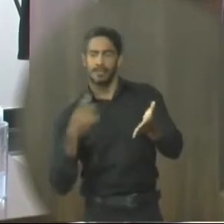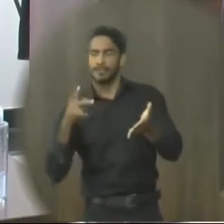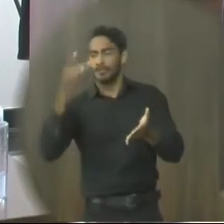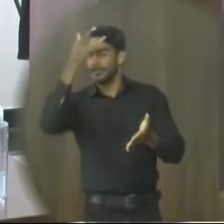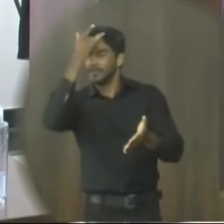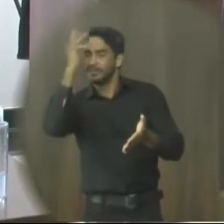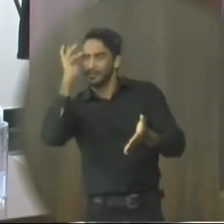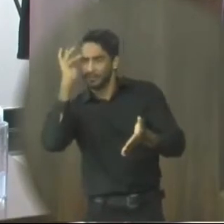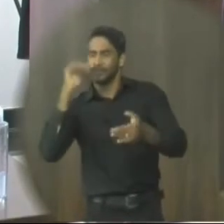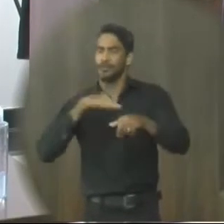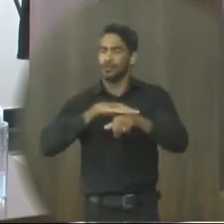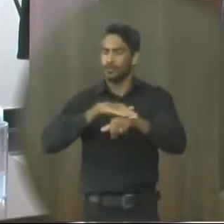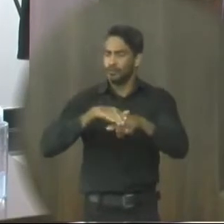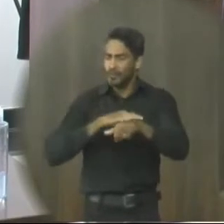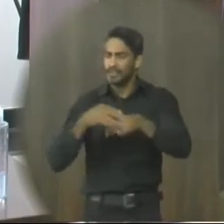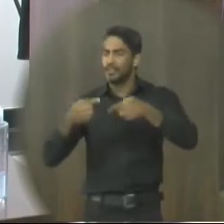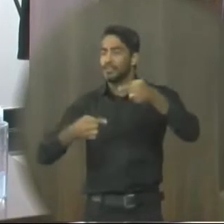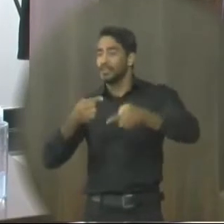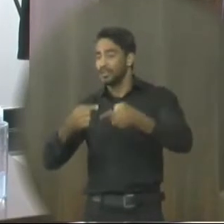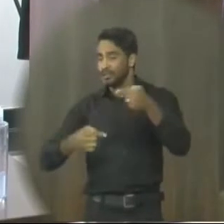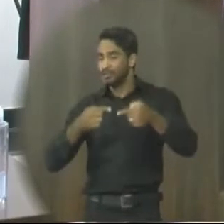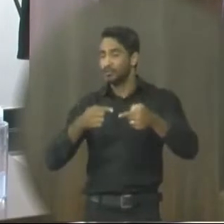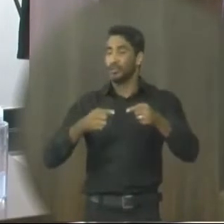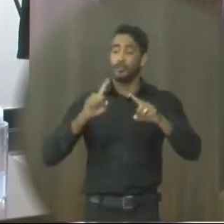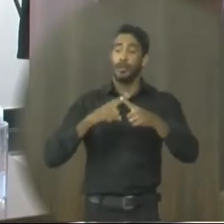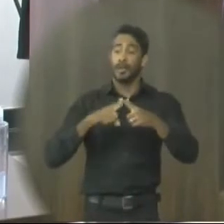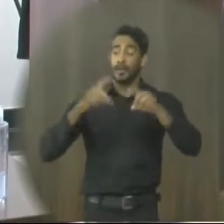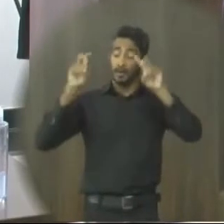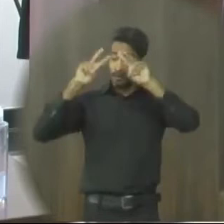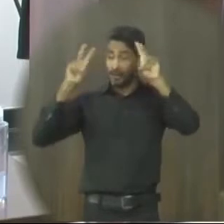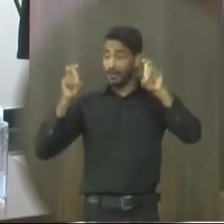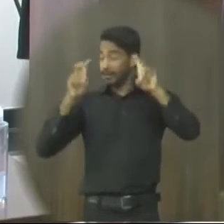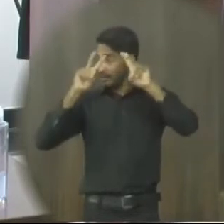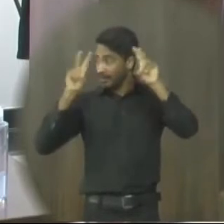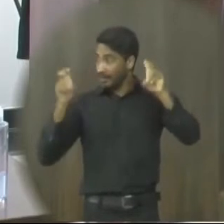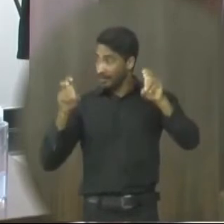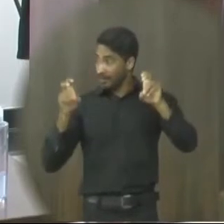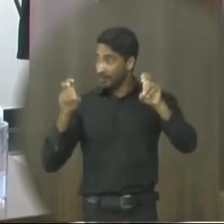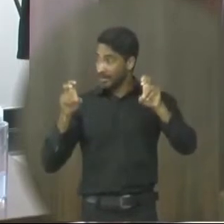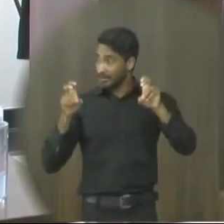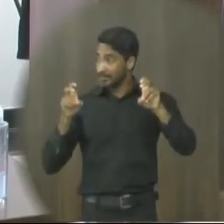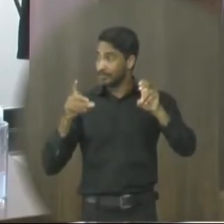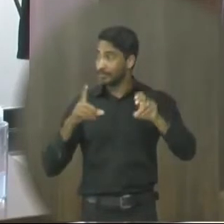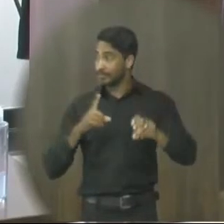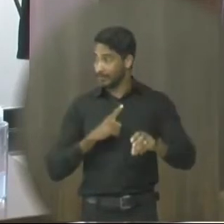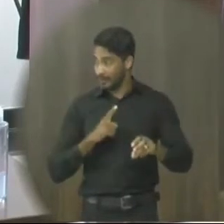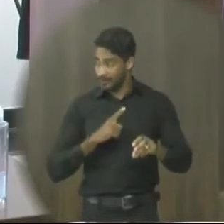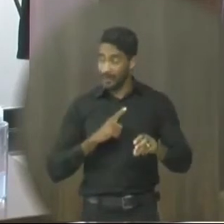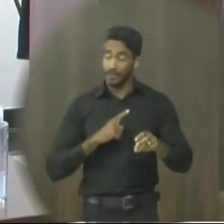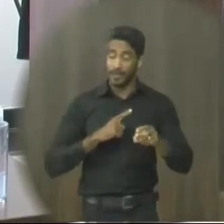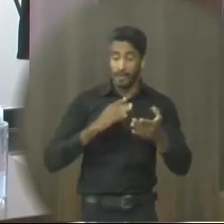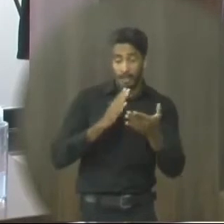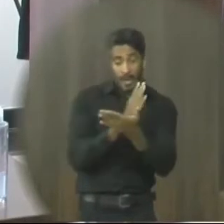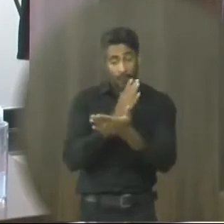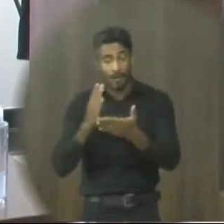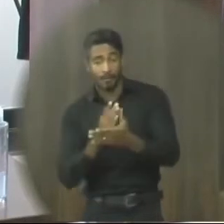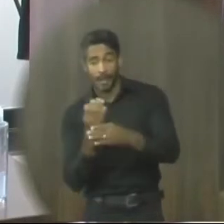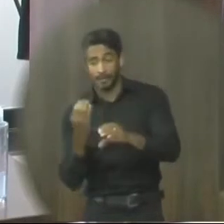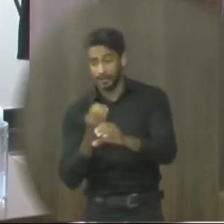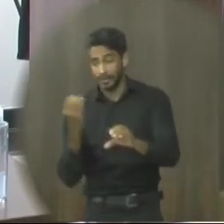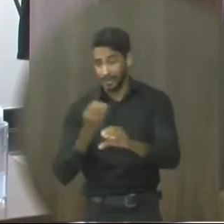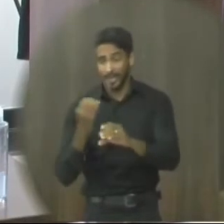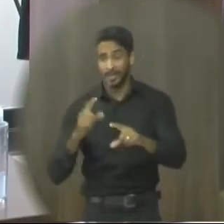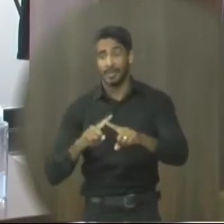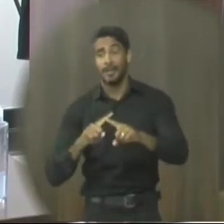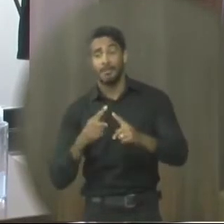sei que não é assunto da... Embora vai se envolver a parte de engenharia, mas por enquanto